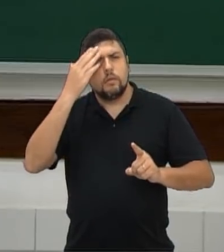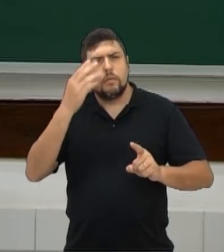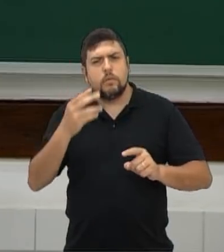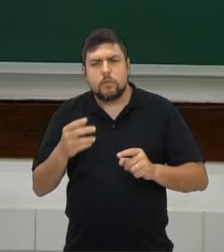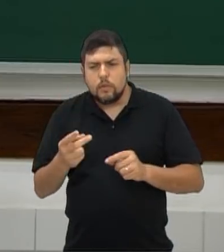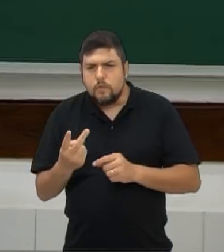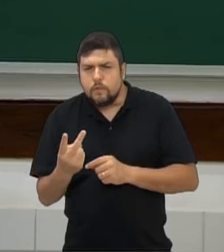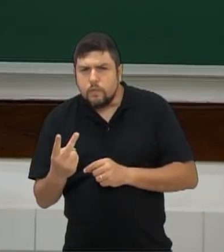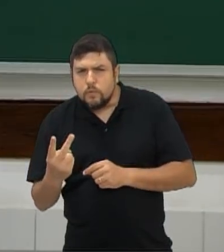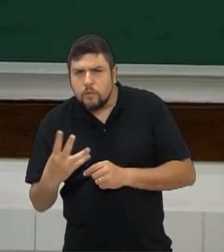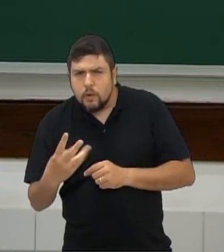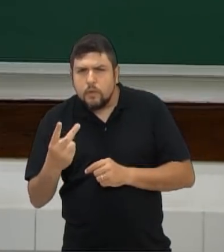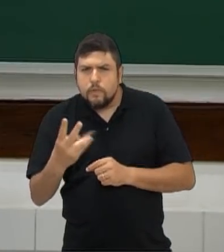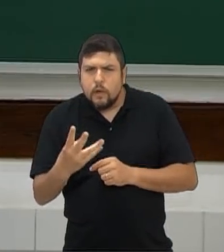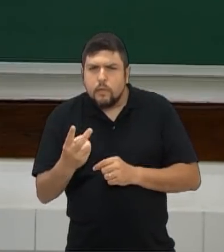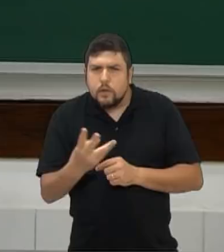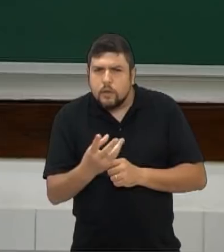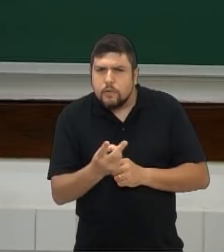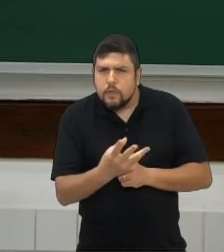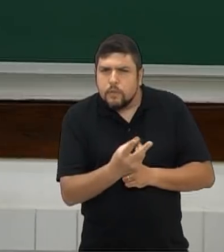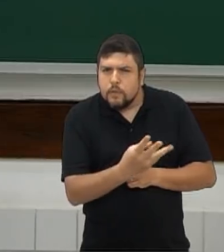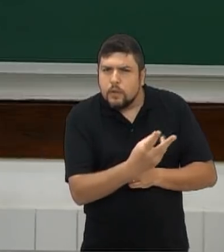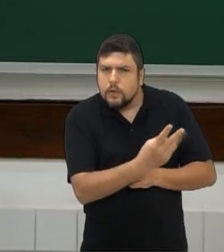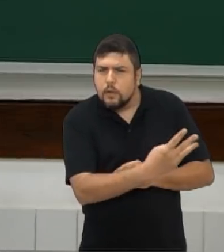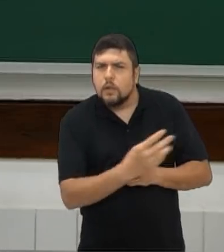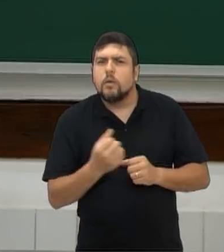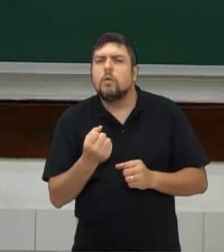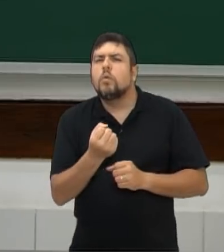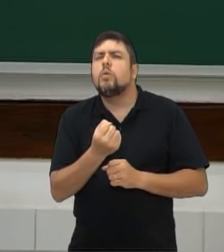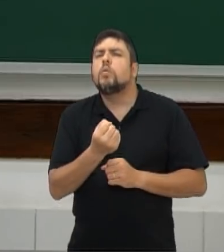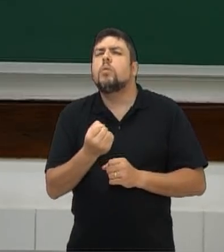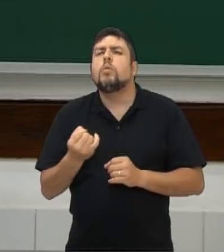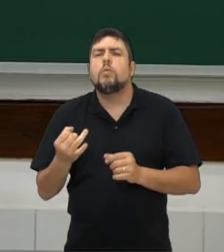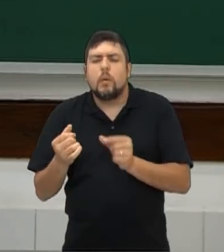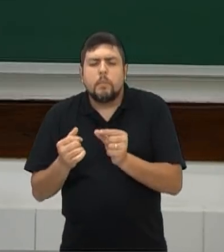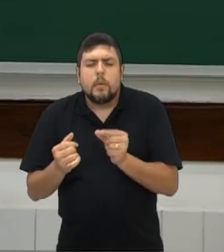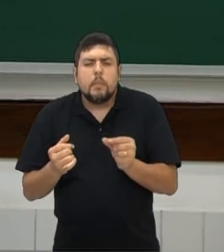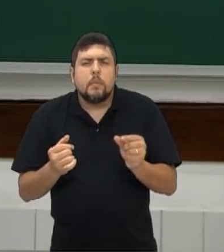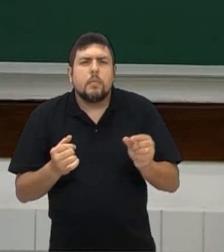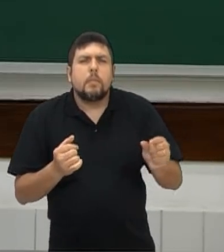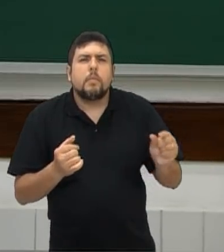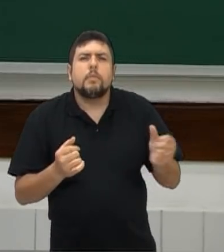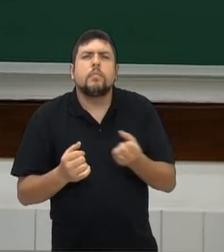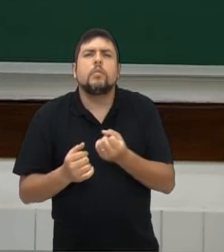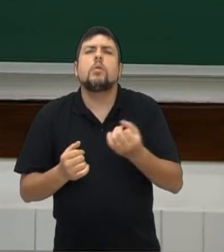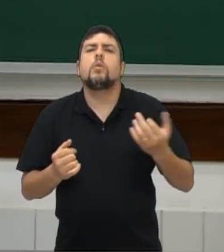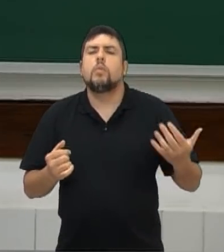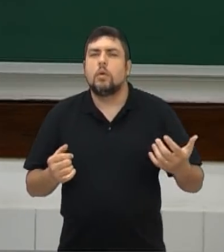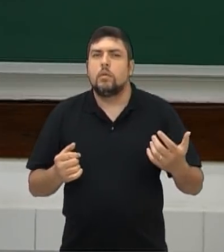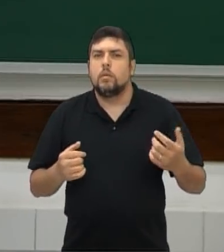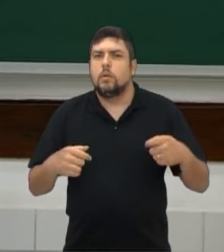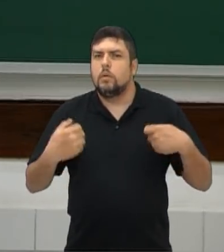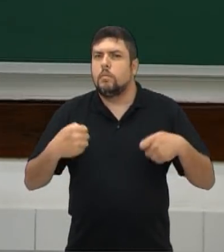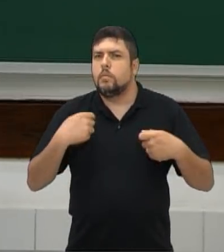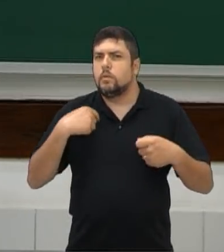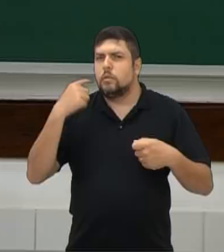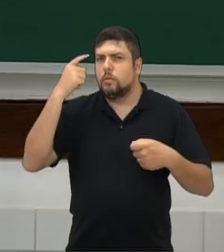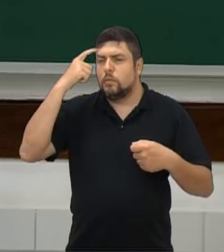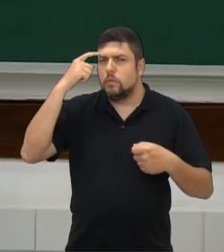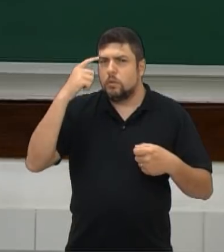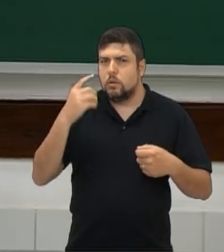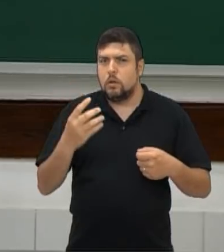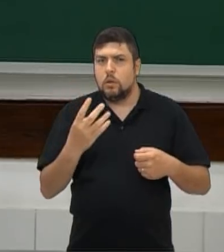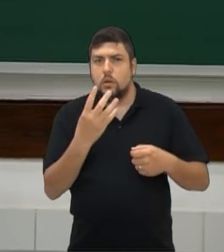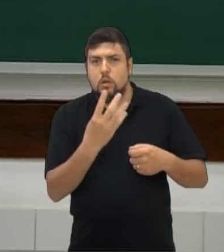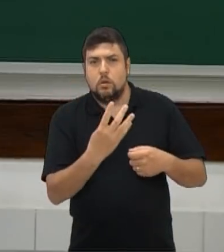centímetros cabem nos 43,2 metros, eu preciso pensar 43,2 metros,